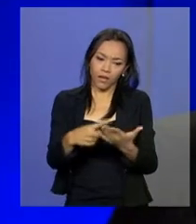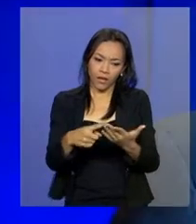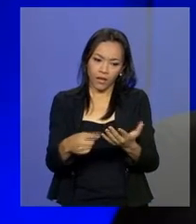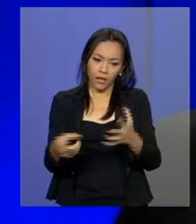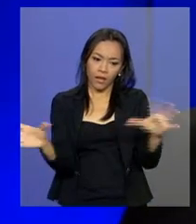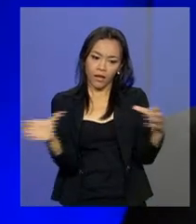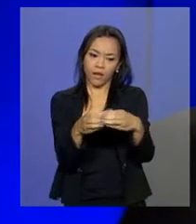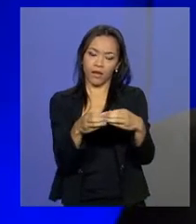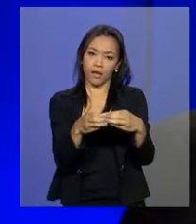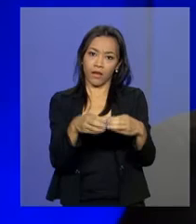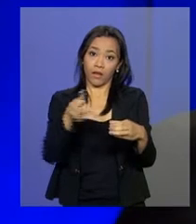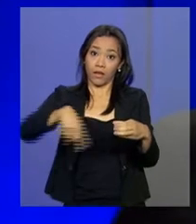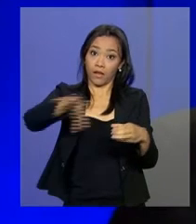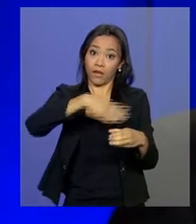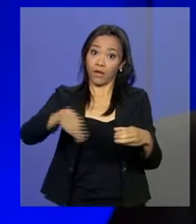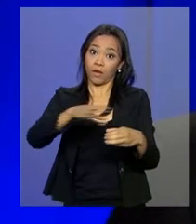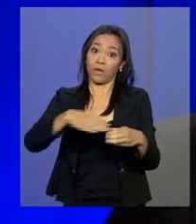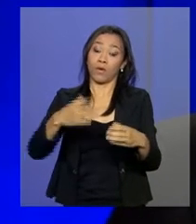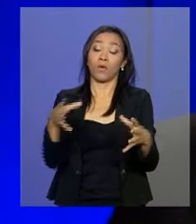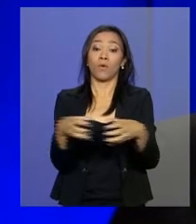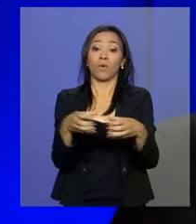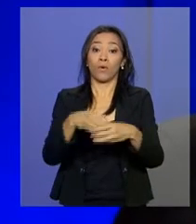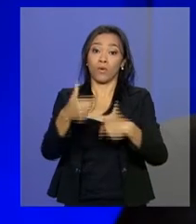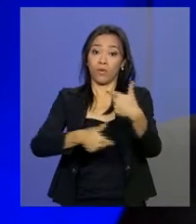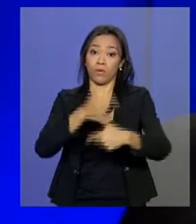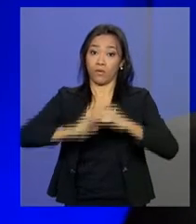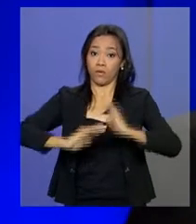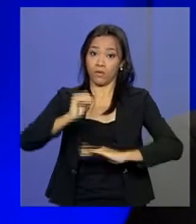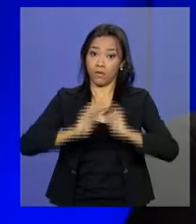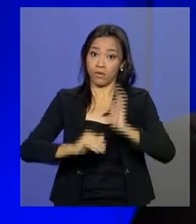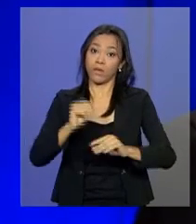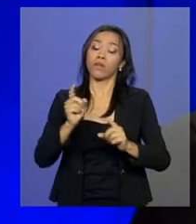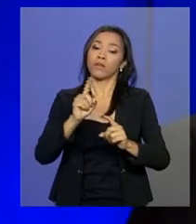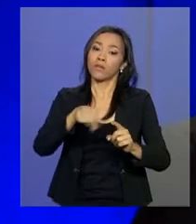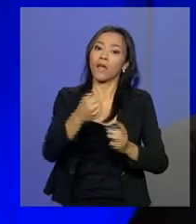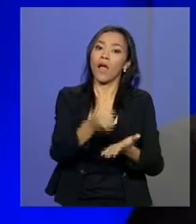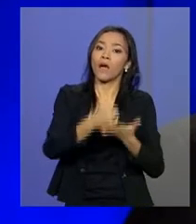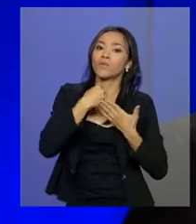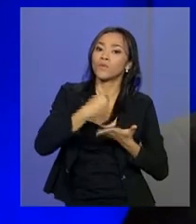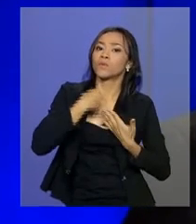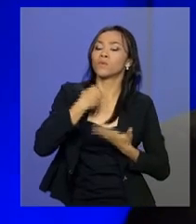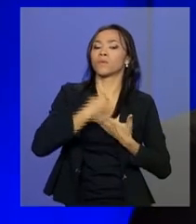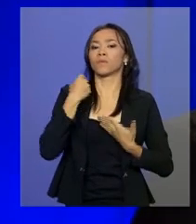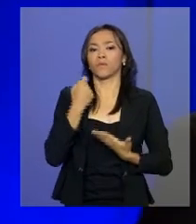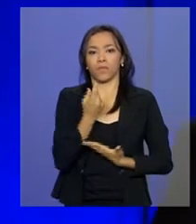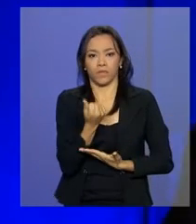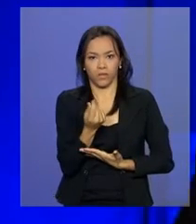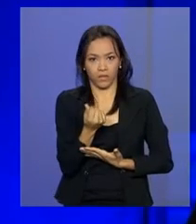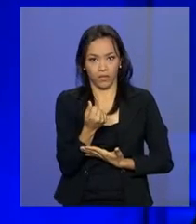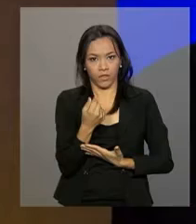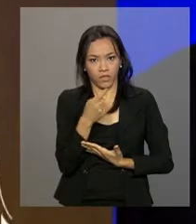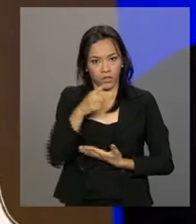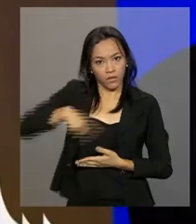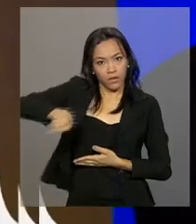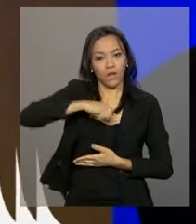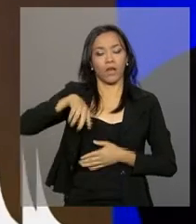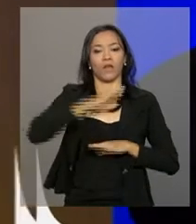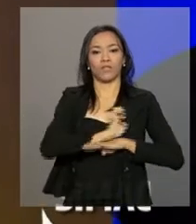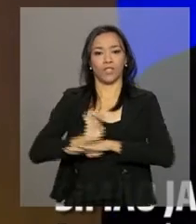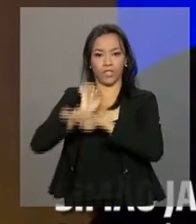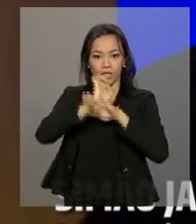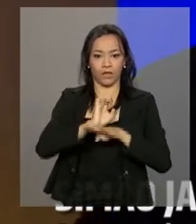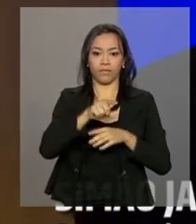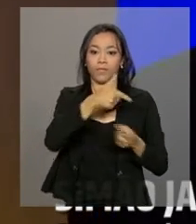a buscar alternativas que possam garantir um auxílio, algum auxílio financeiro a esses estados. Uma palavra